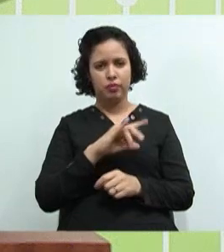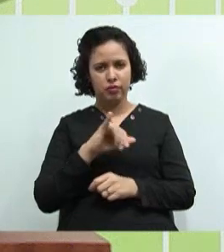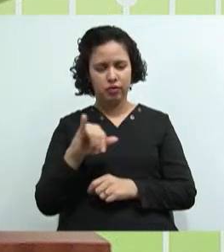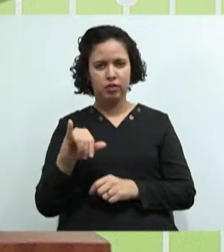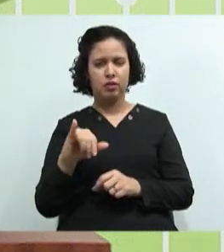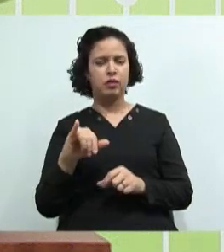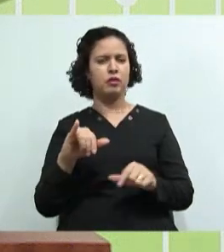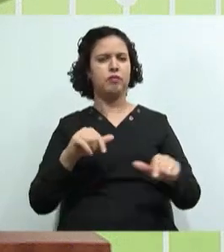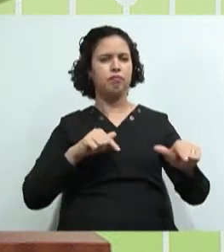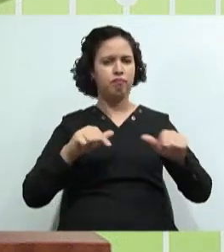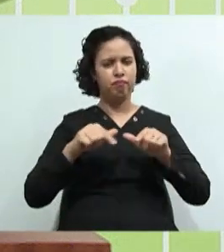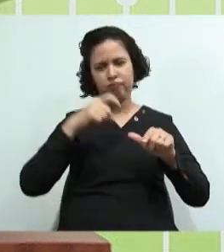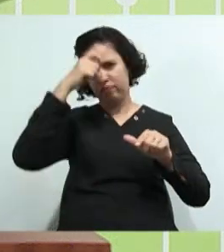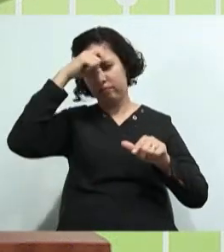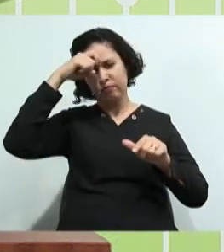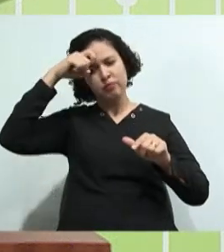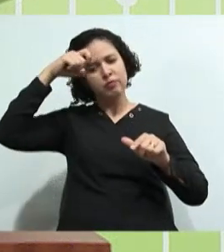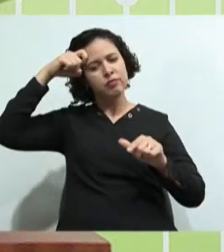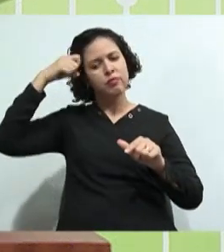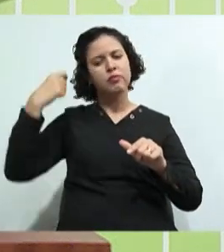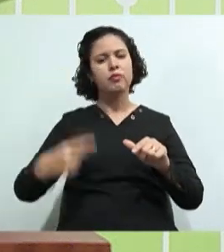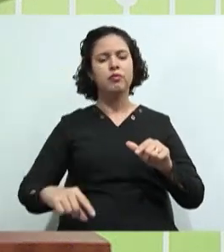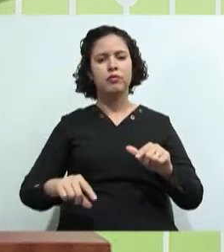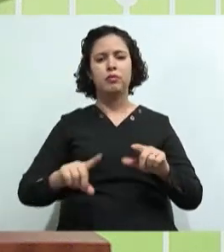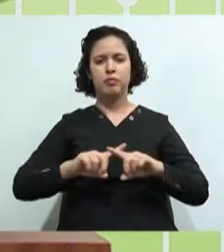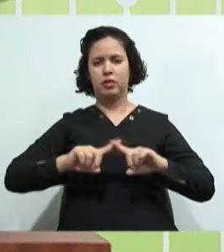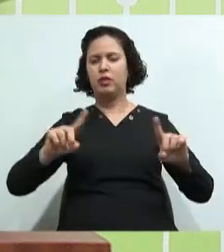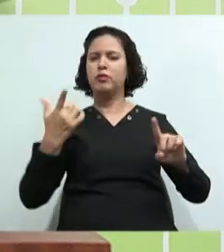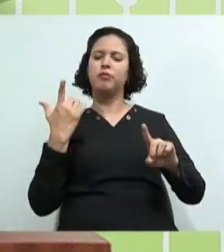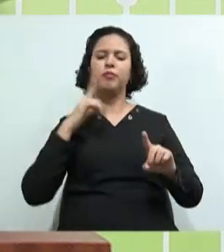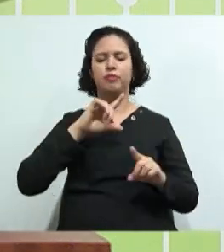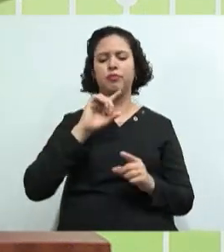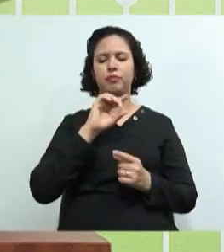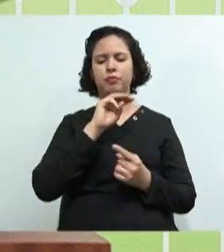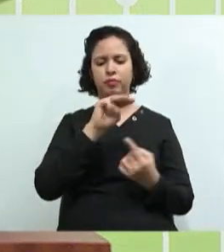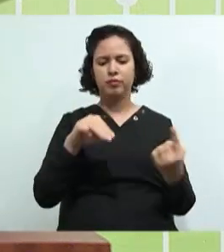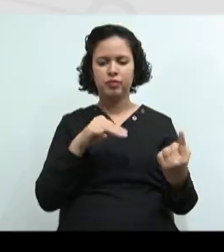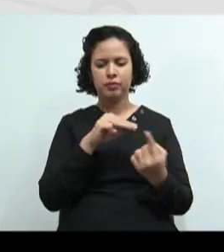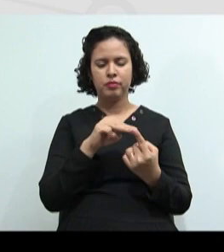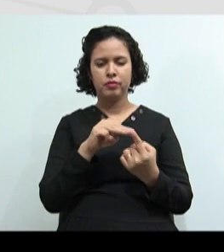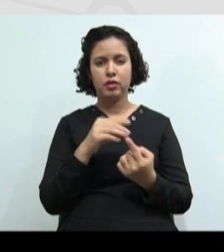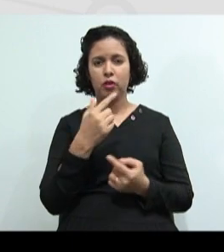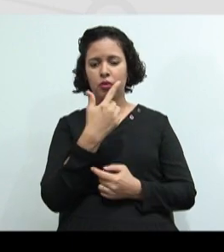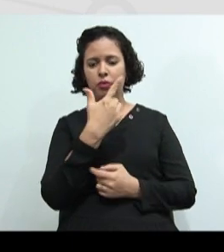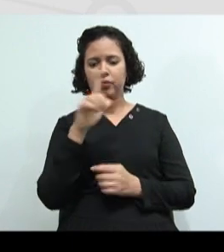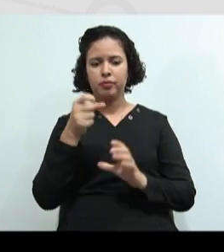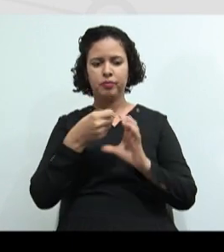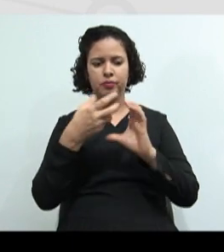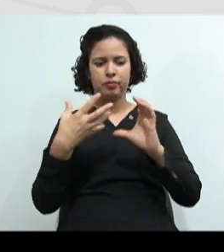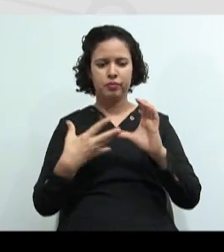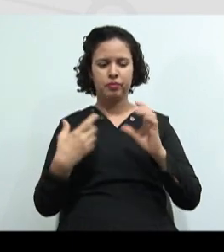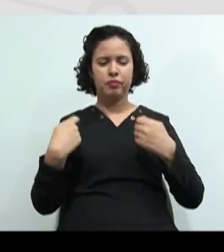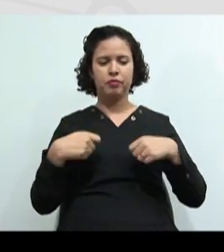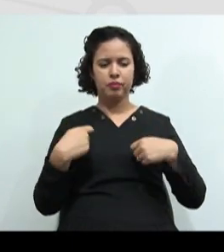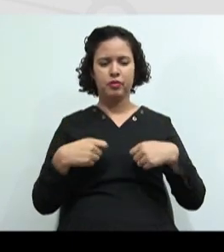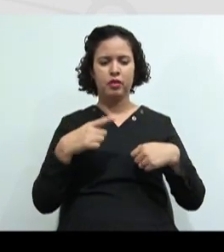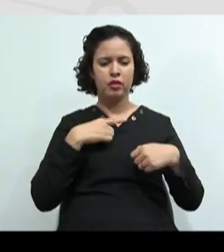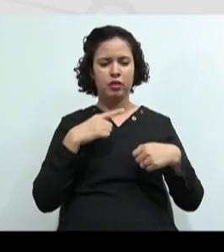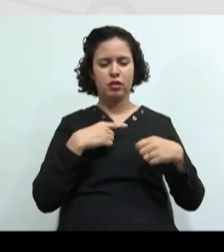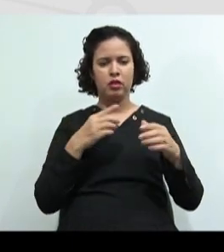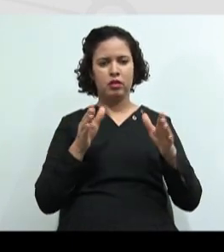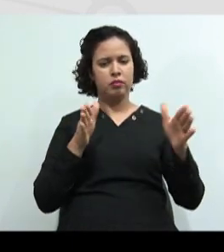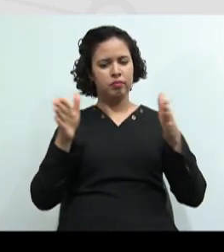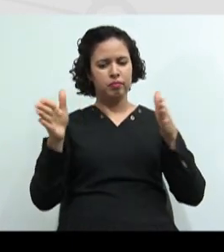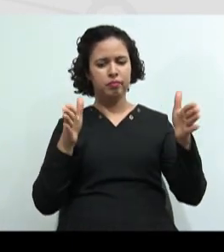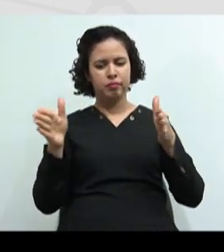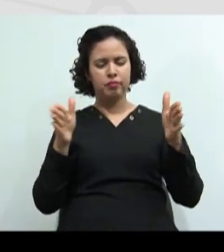com muita força de vontade você consegue alcançar, tá bom? Outras características dos objetivos. Eles precisam ter prazo determinado, já